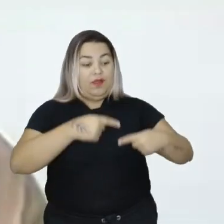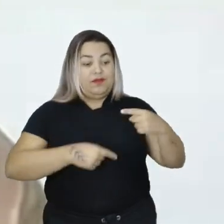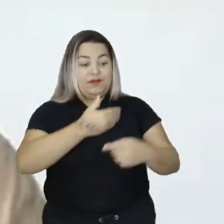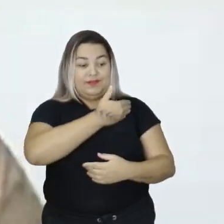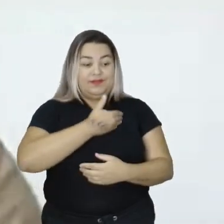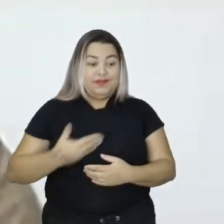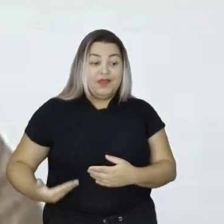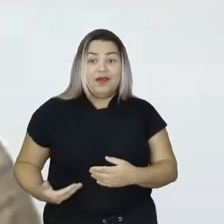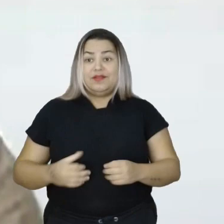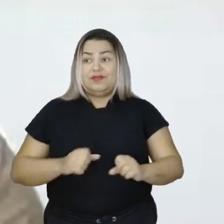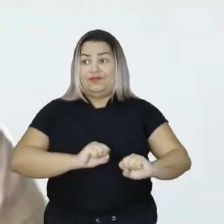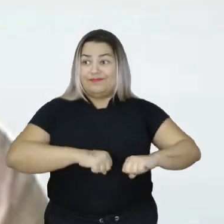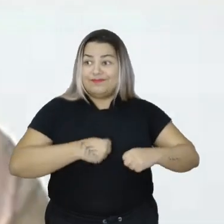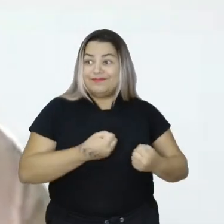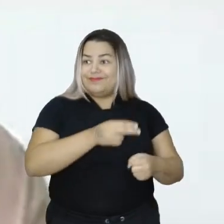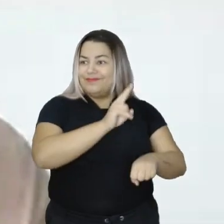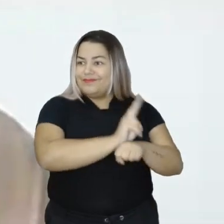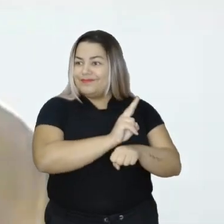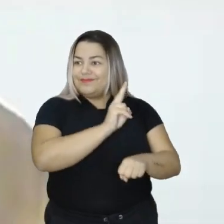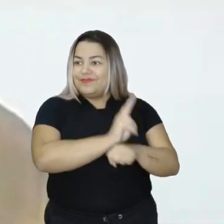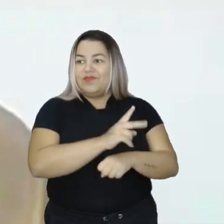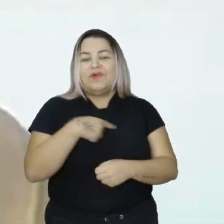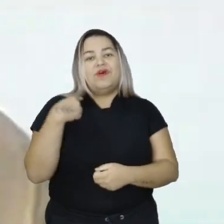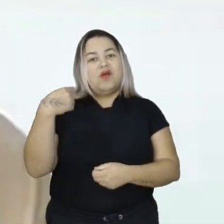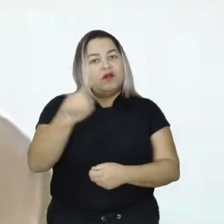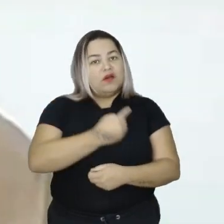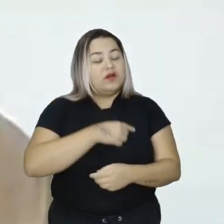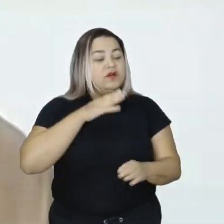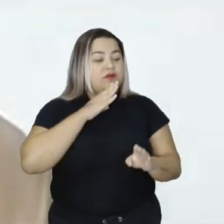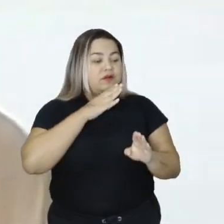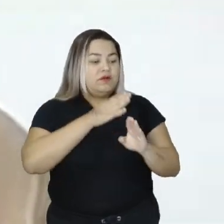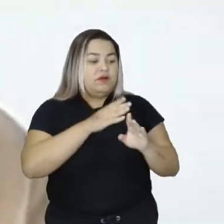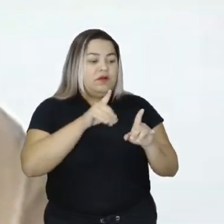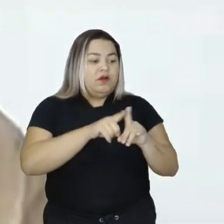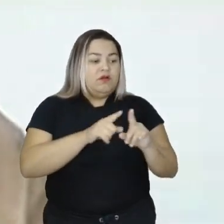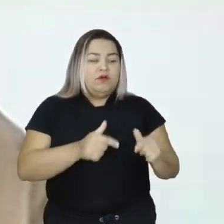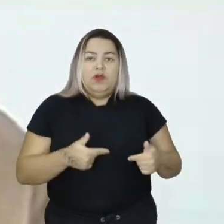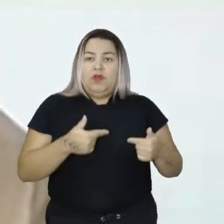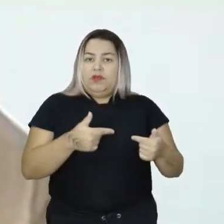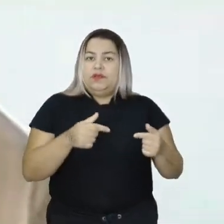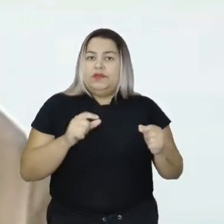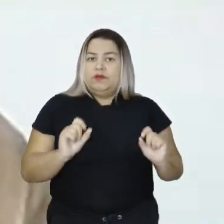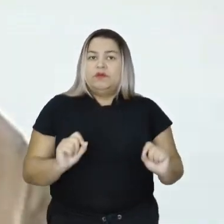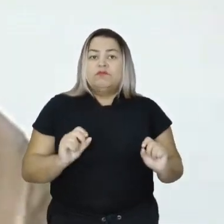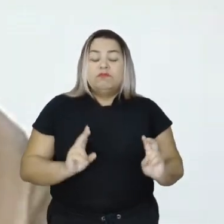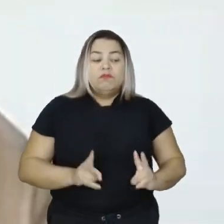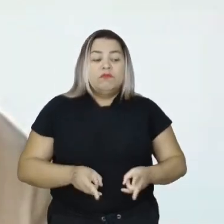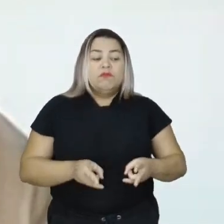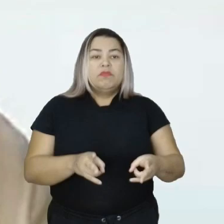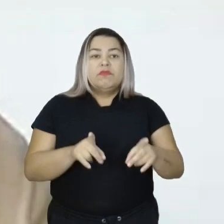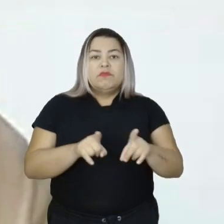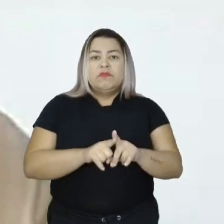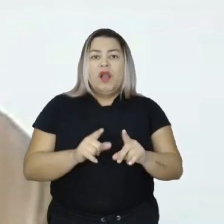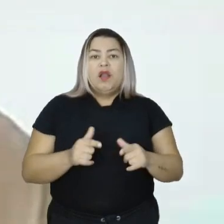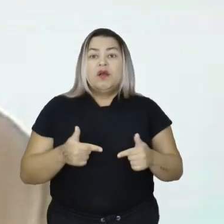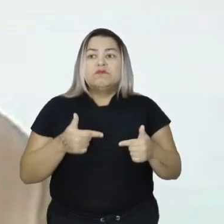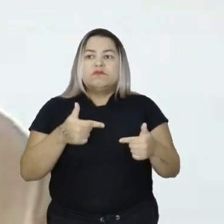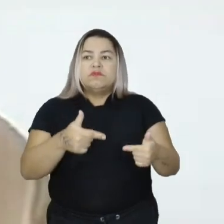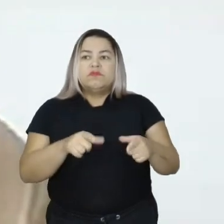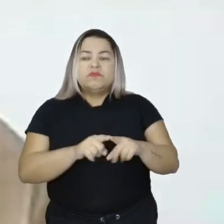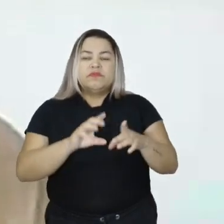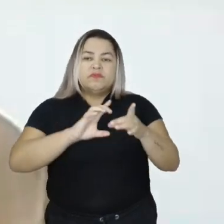a democracia. E os nossos principais desafios é continuar a luta em defesa